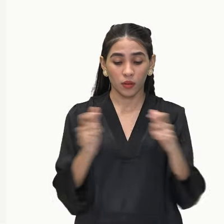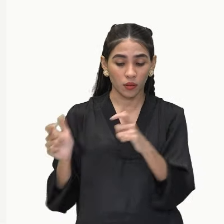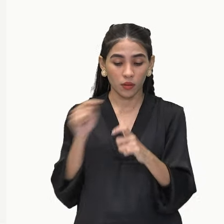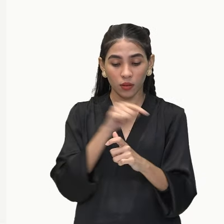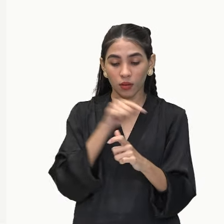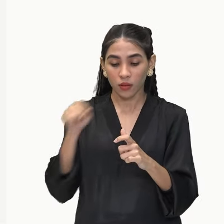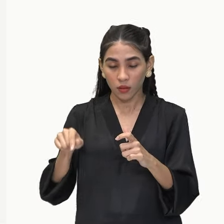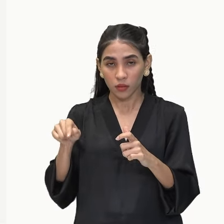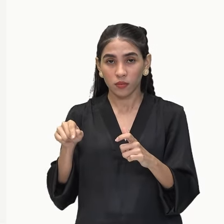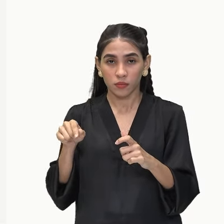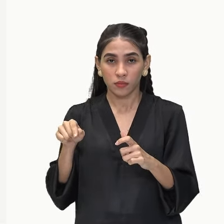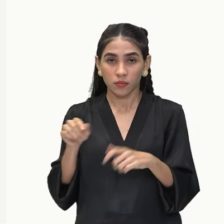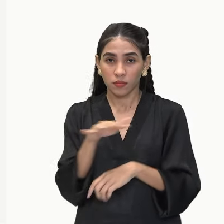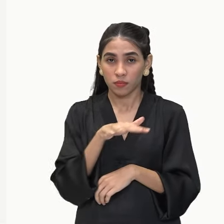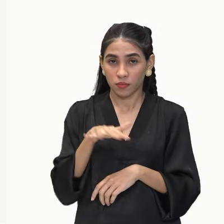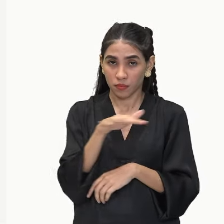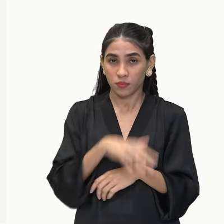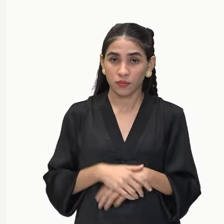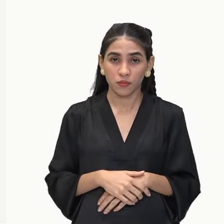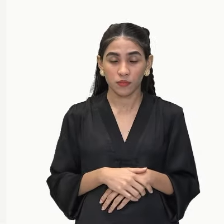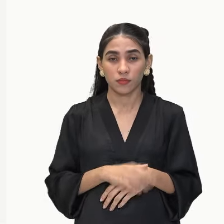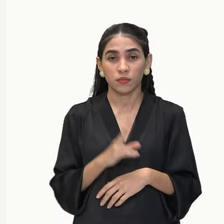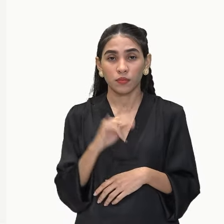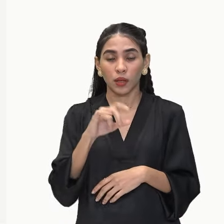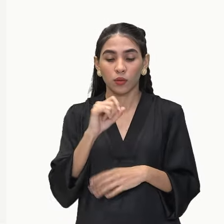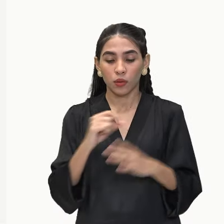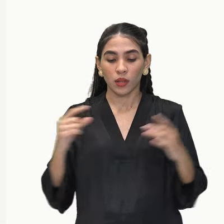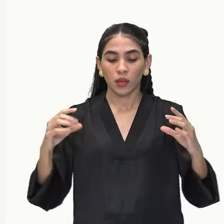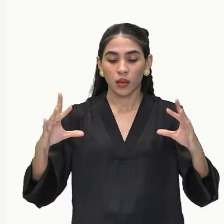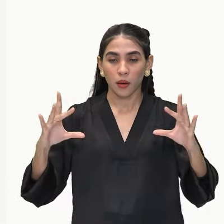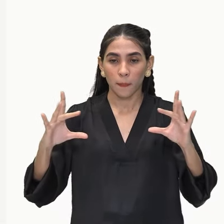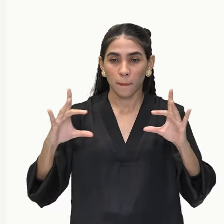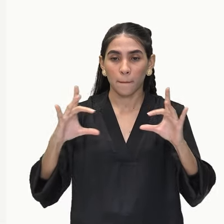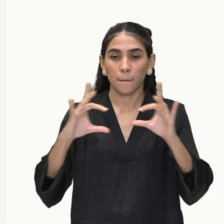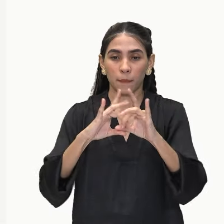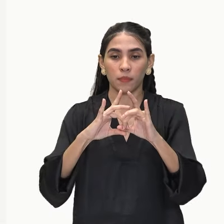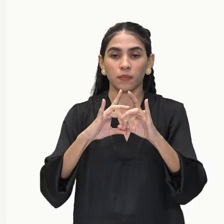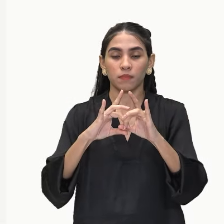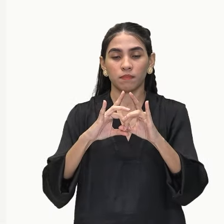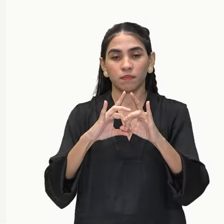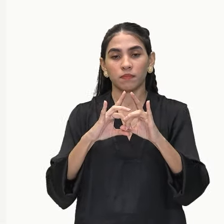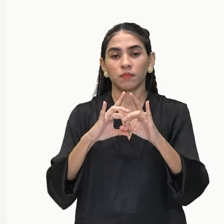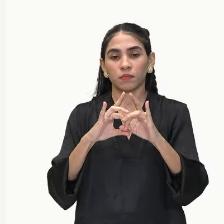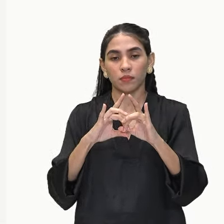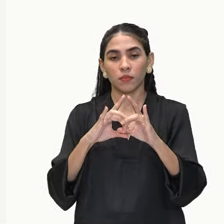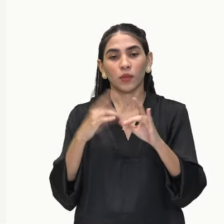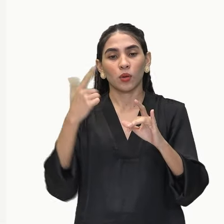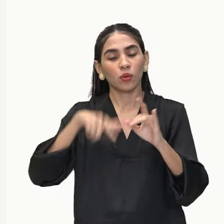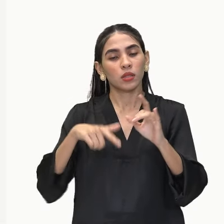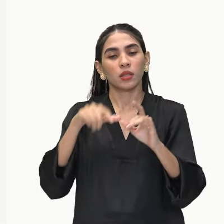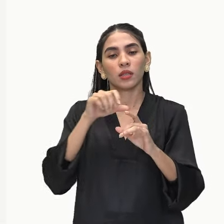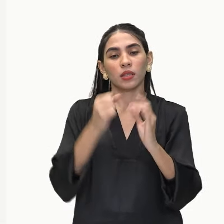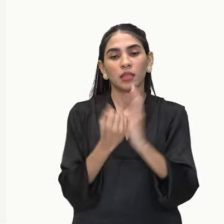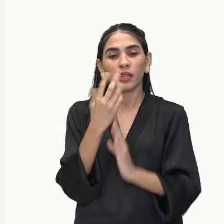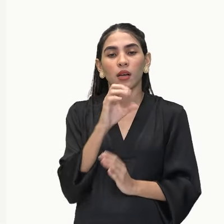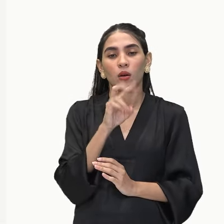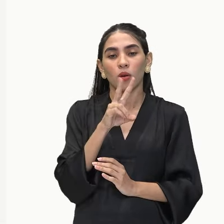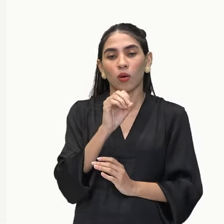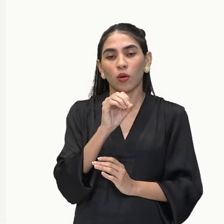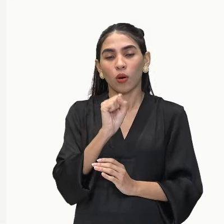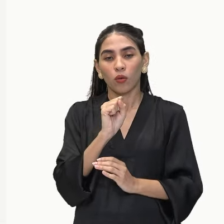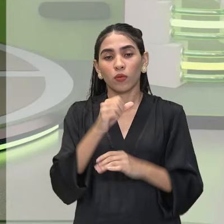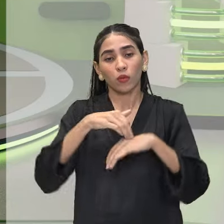daquele nicho, daquele meio, eles vão se unir para fecundar e formar os ovos fora do corpo